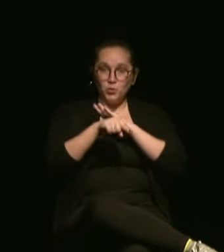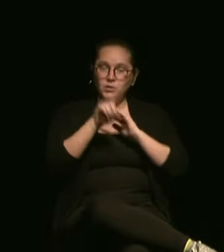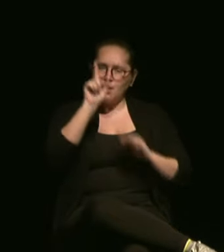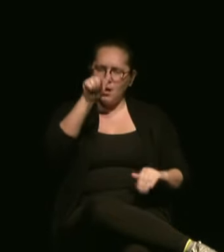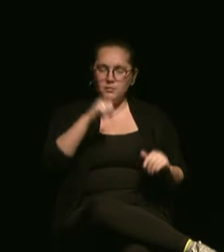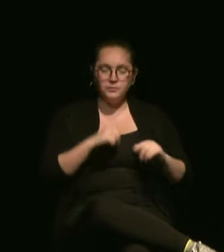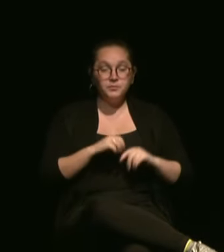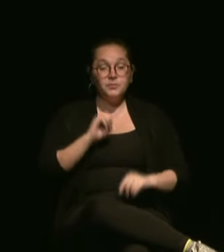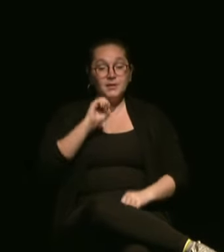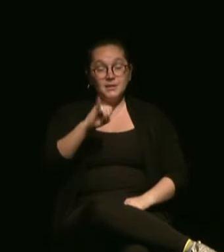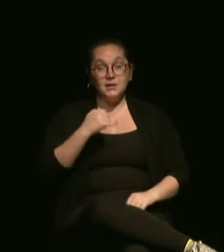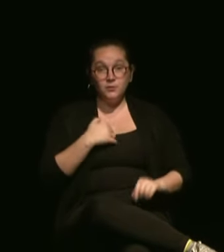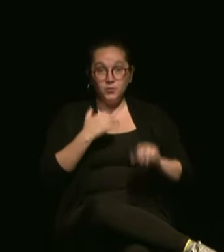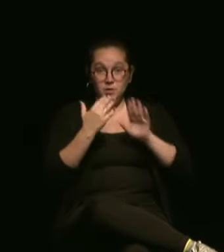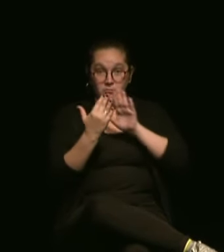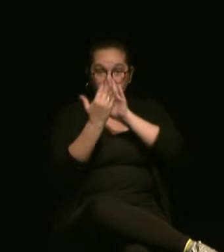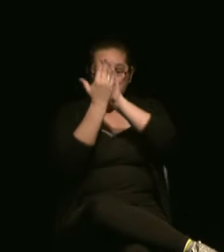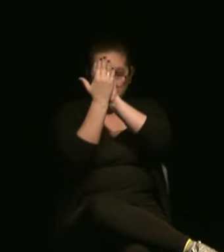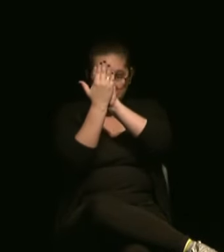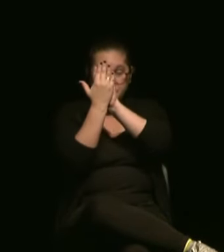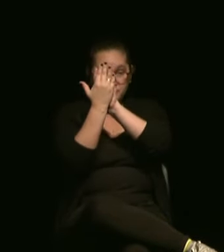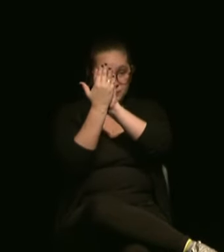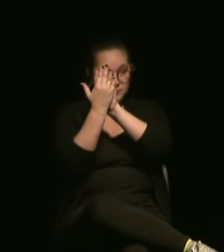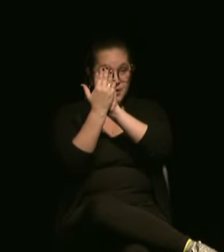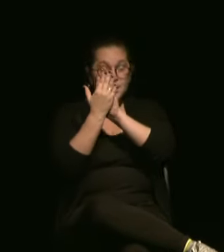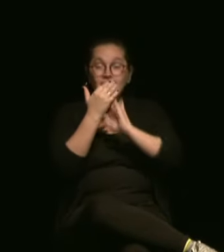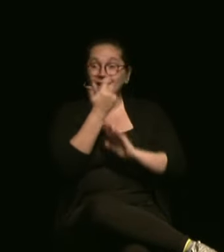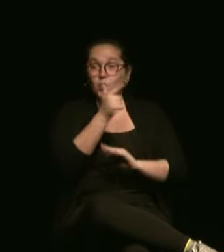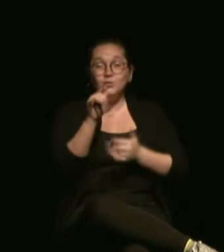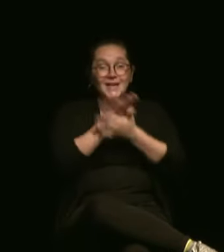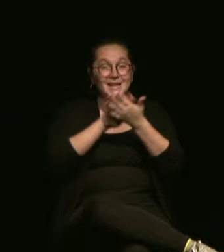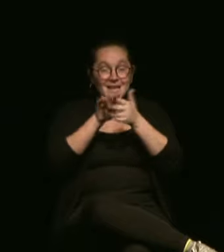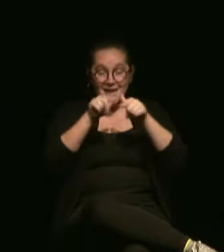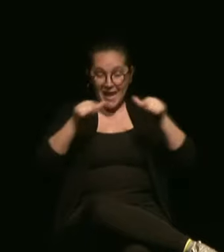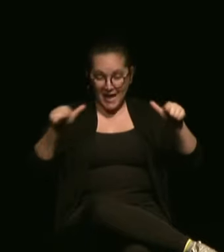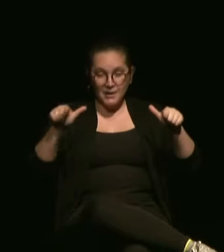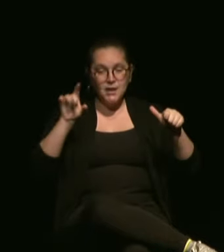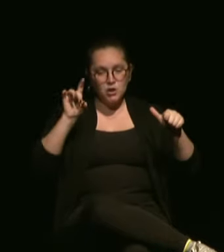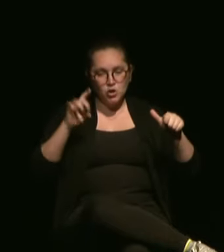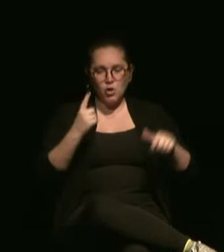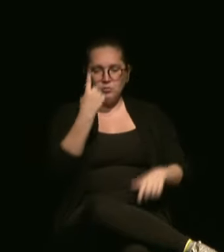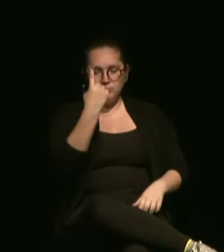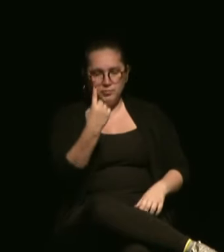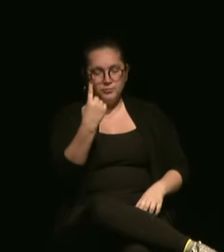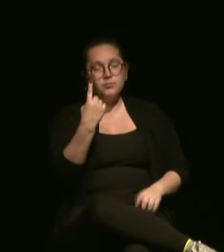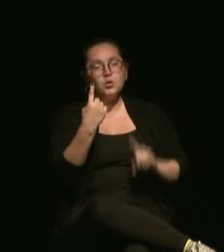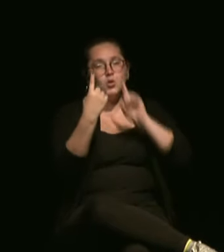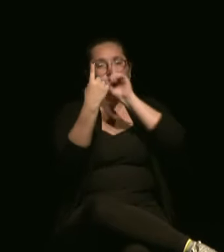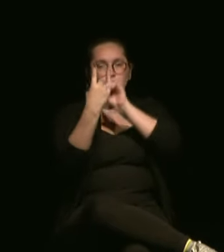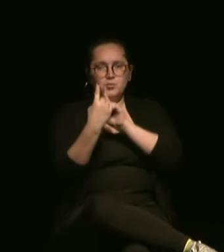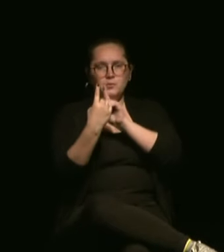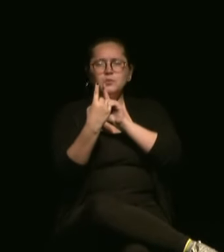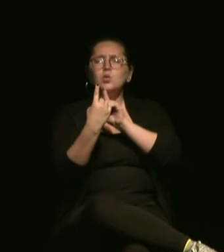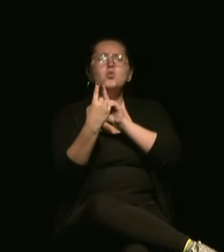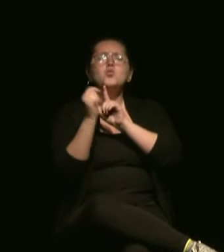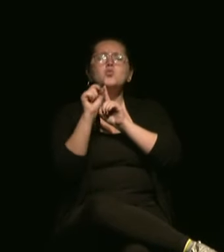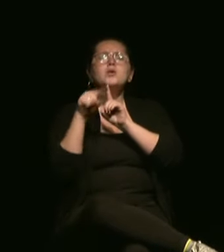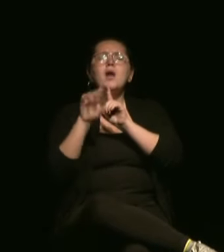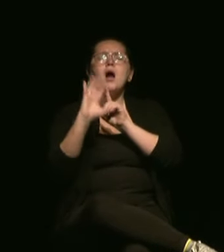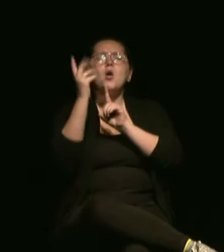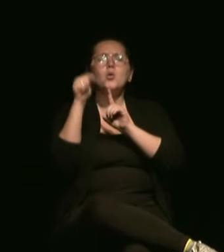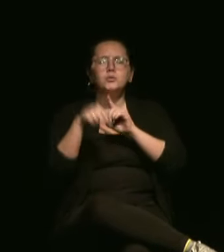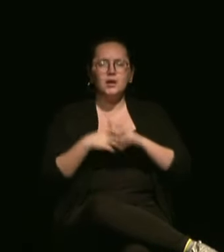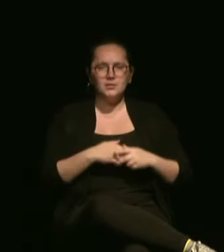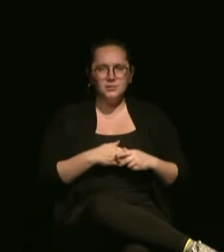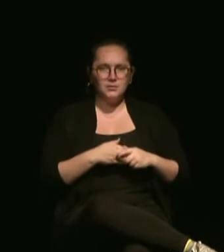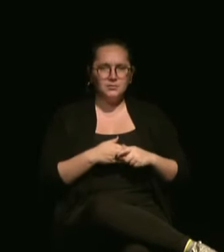dela e não tem mais nada, você não tem mais nenhum recurso, o que se passa, o que, que acontece nesse encontro? Qual